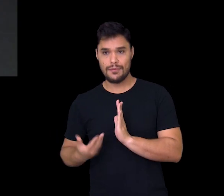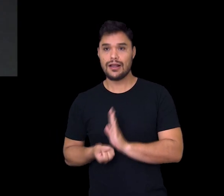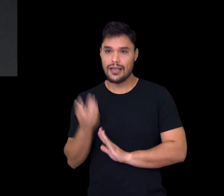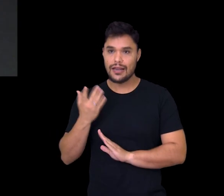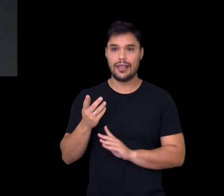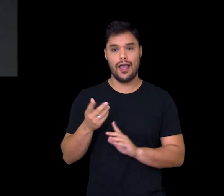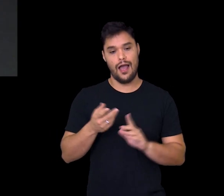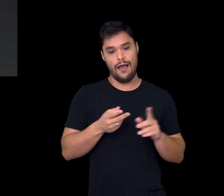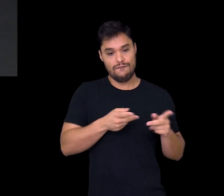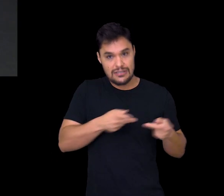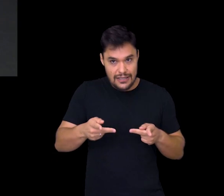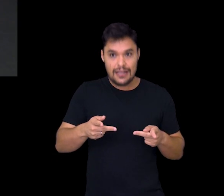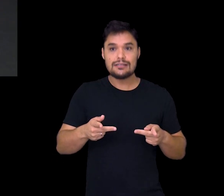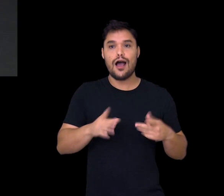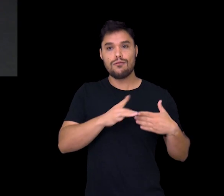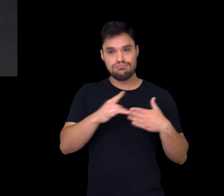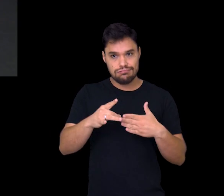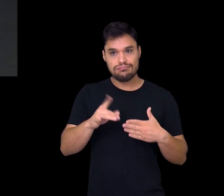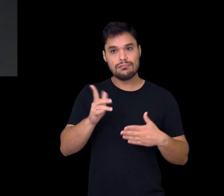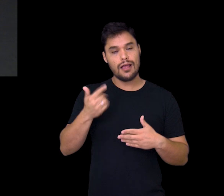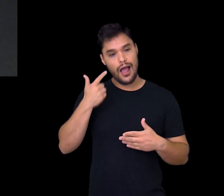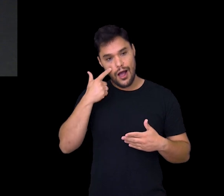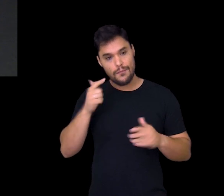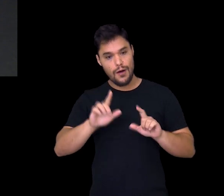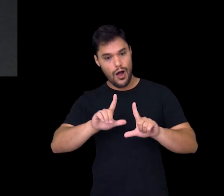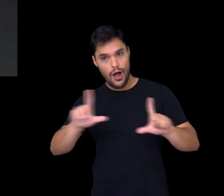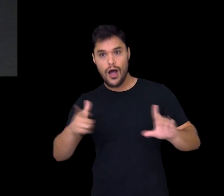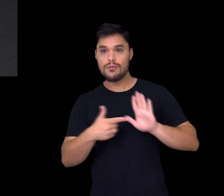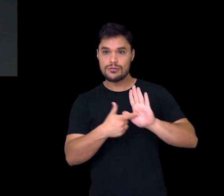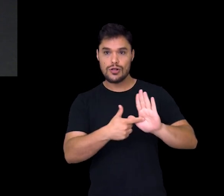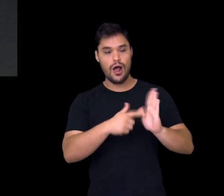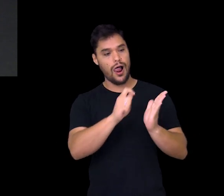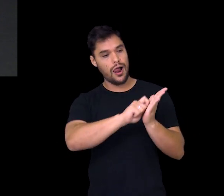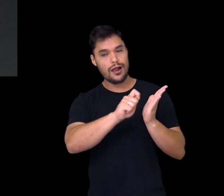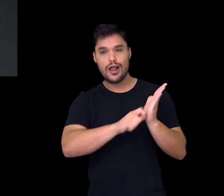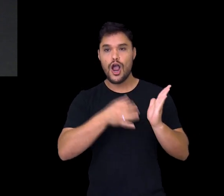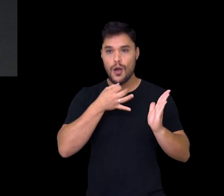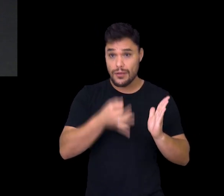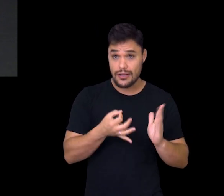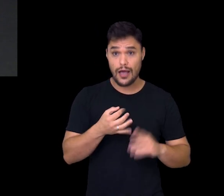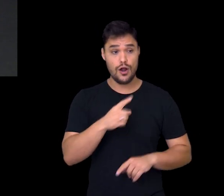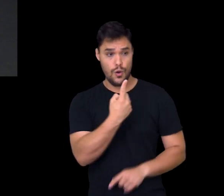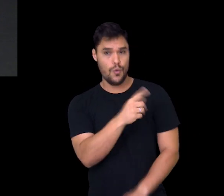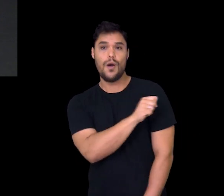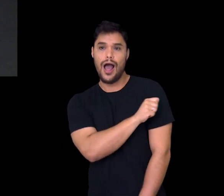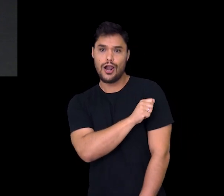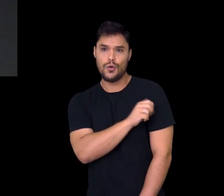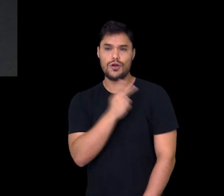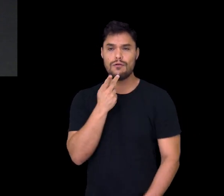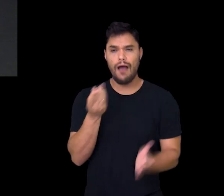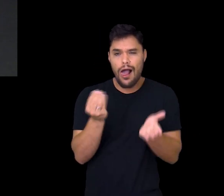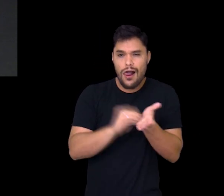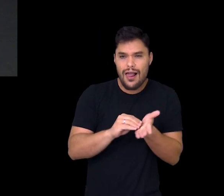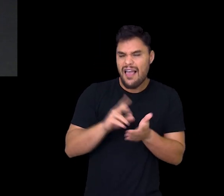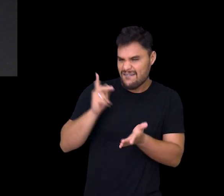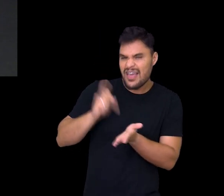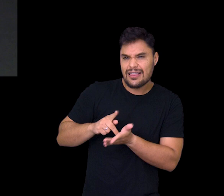ela coloca para as pessoas fazerem comentários. E um estudante coloca assim, é verdade que esse painel chama